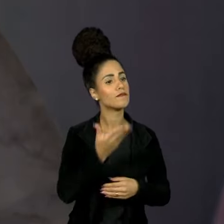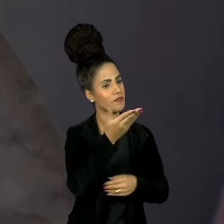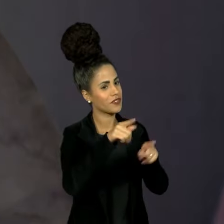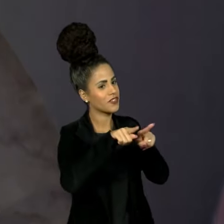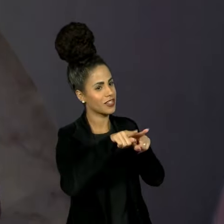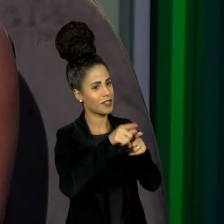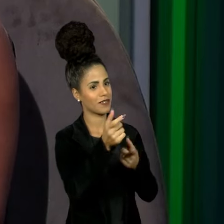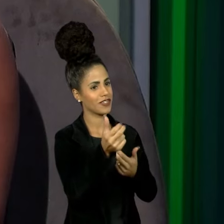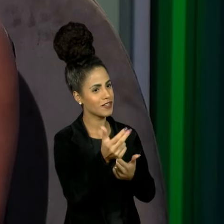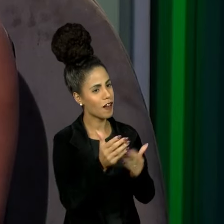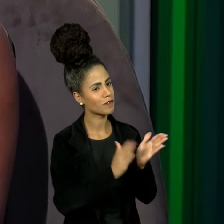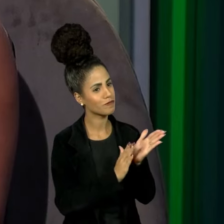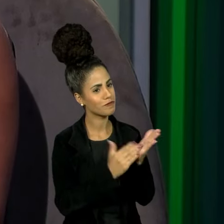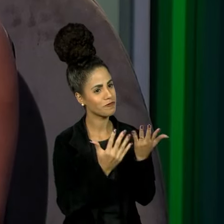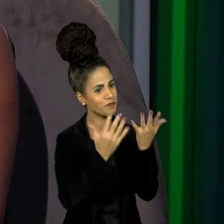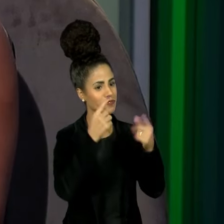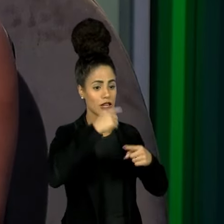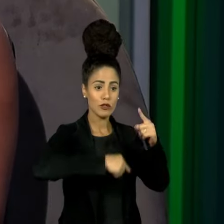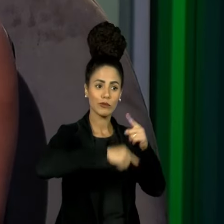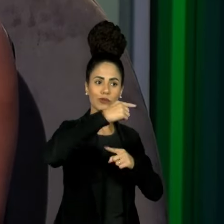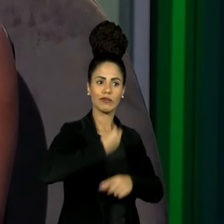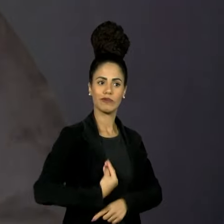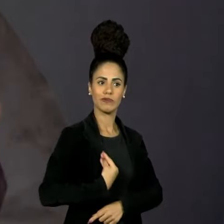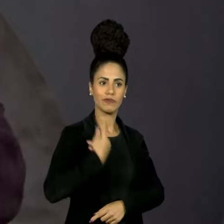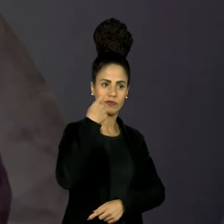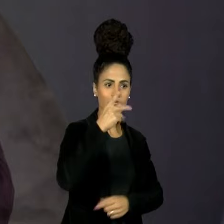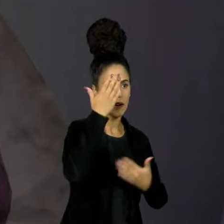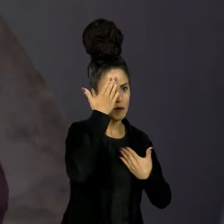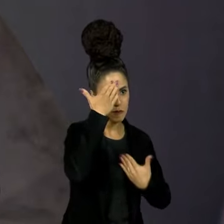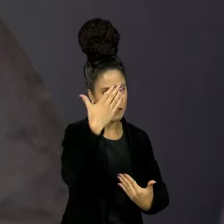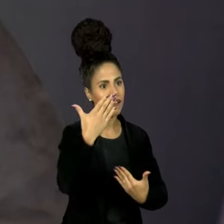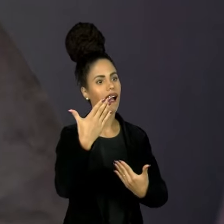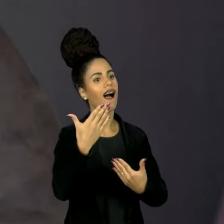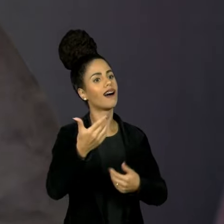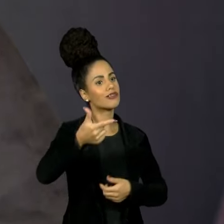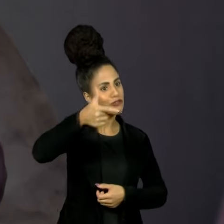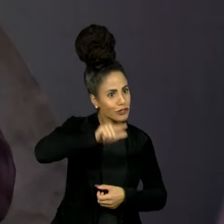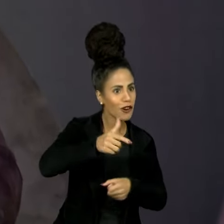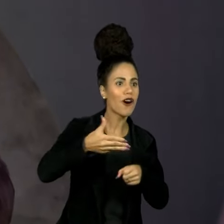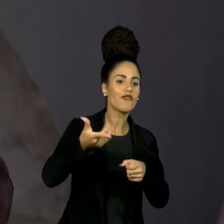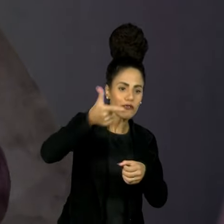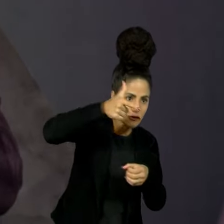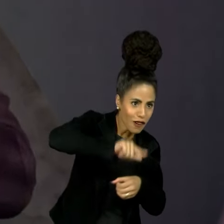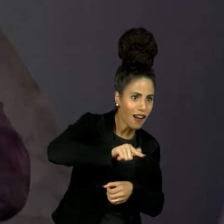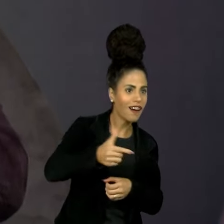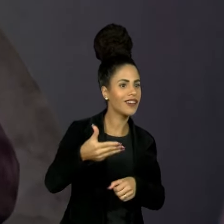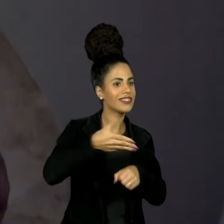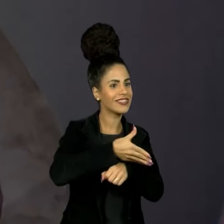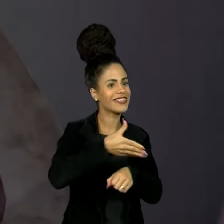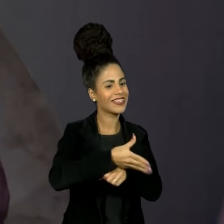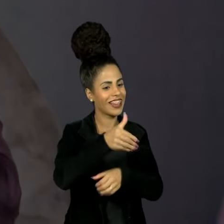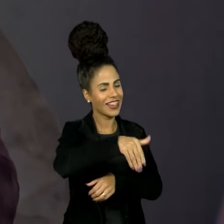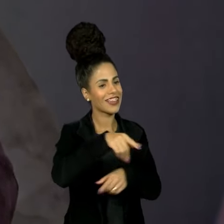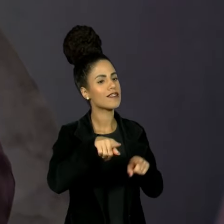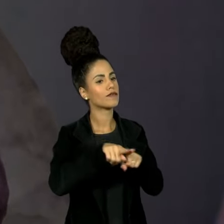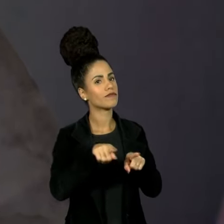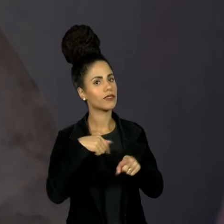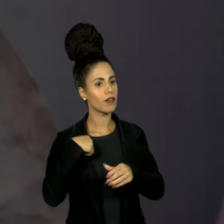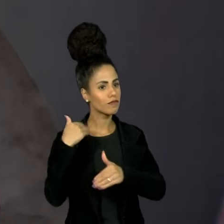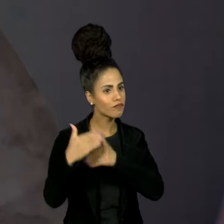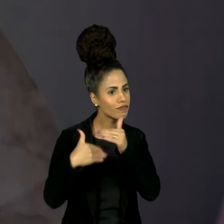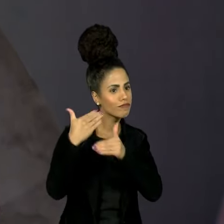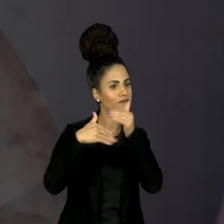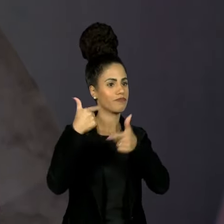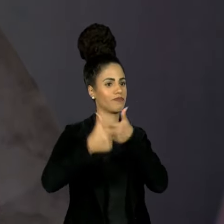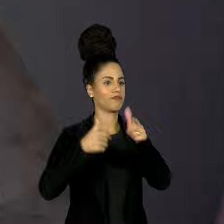também, Angélica. Muito sucesso, viu? Obrigado pela presença. Volte outras vezes, né? E que a Noix continua fazendo aí